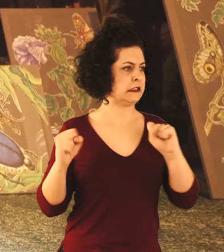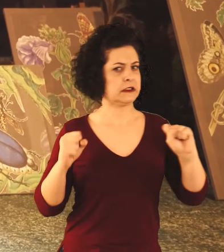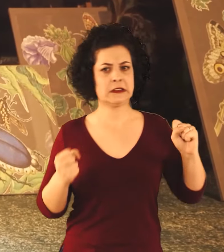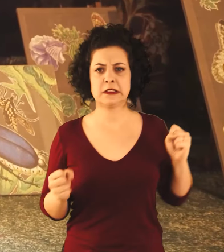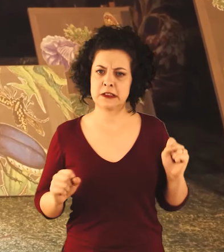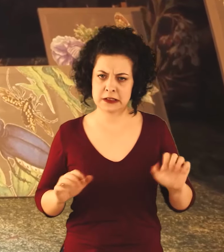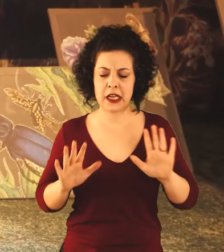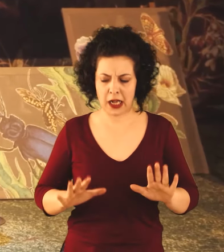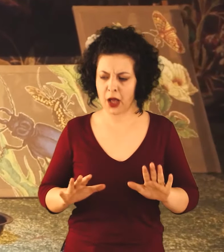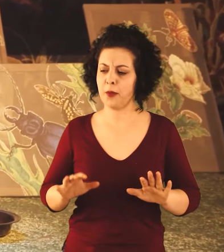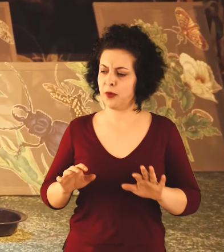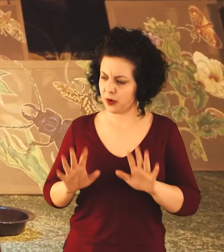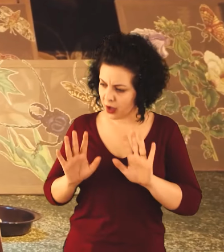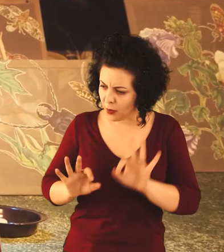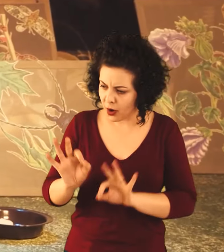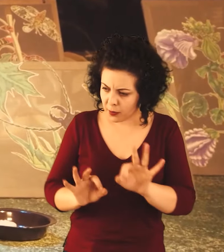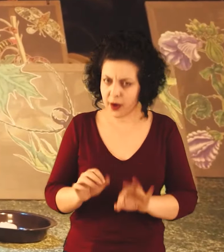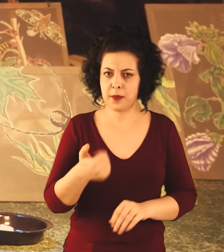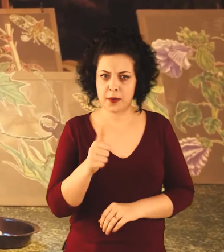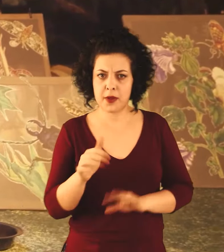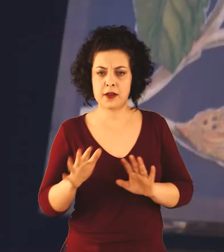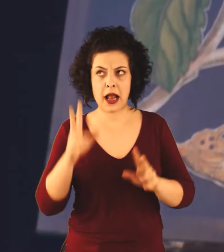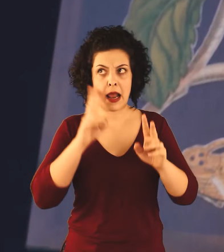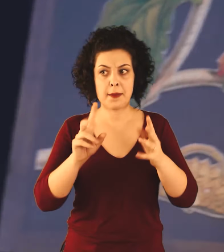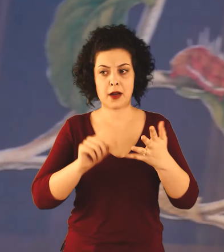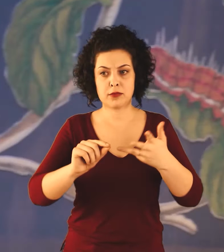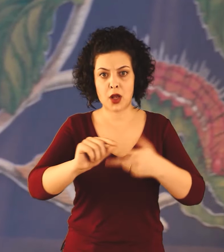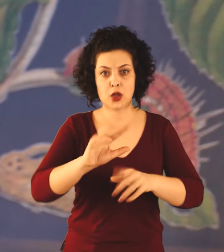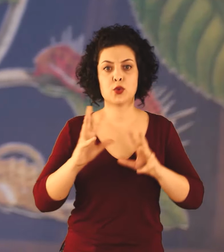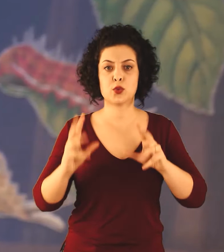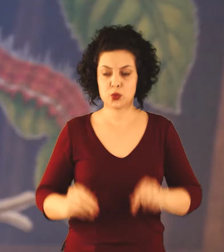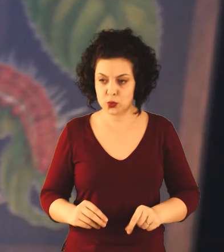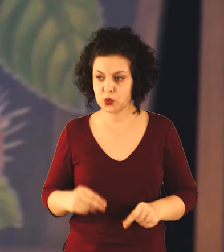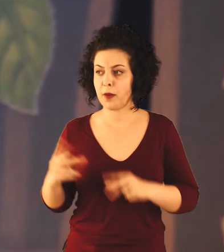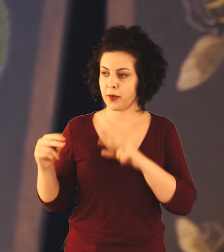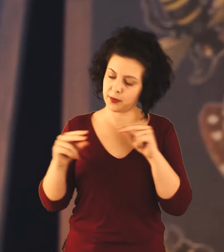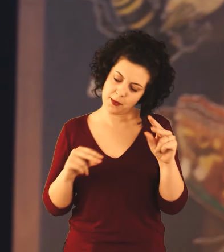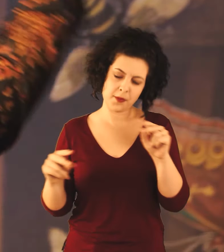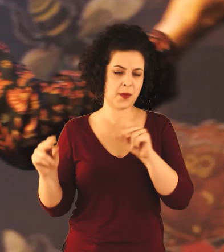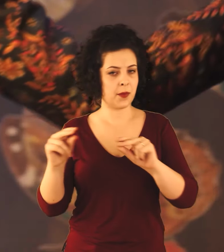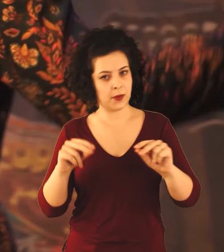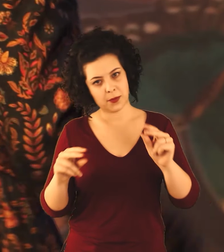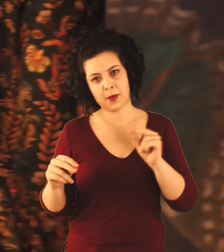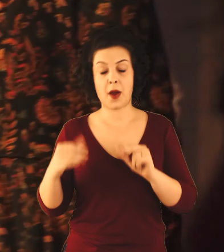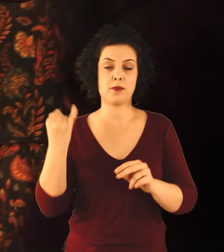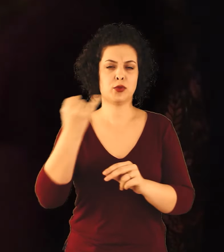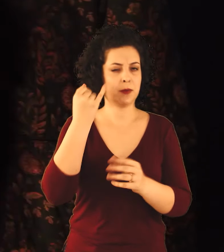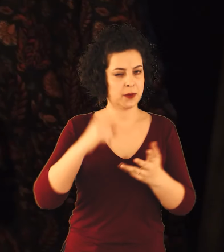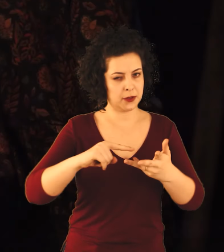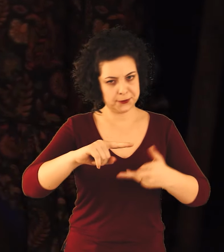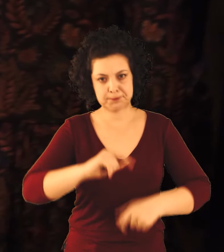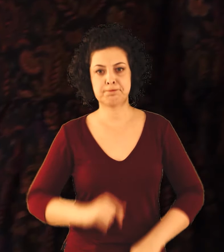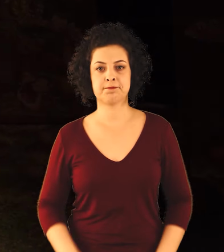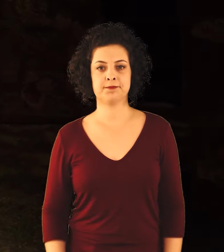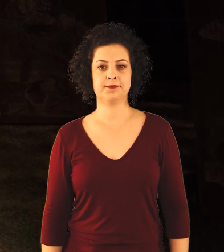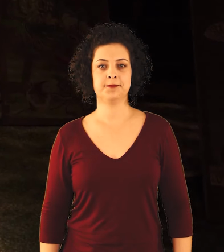de nervoso. Maria apoia a palheta, o que será que levou. abacaxi, meu Deus. Ela sai.